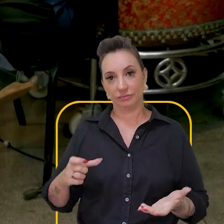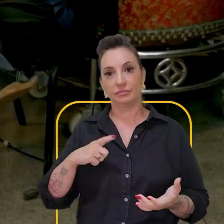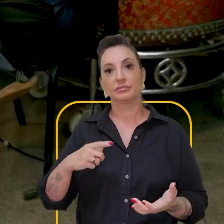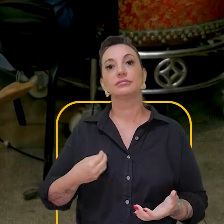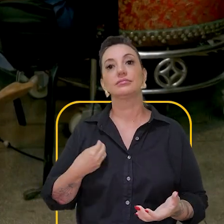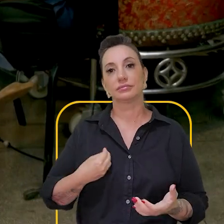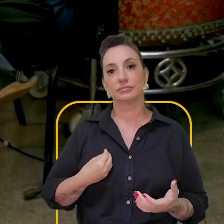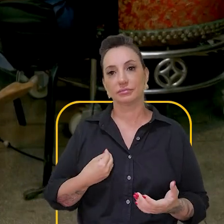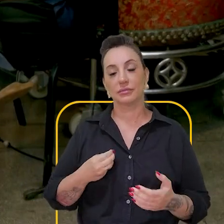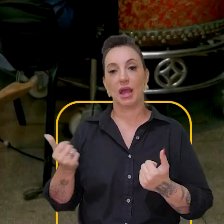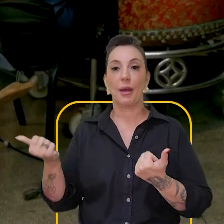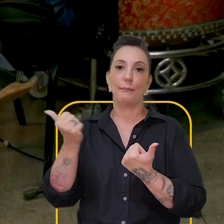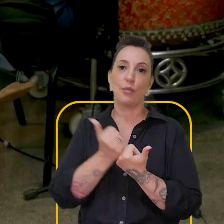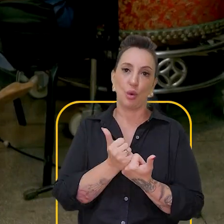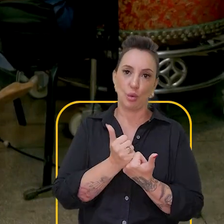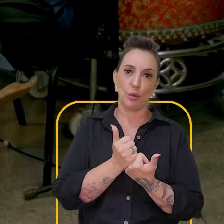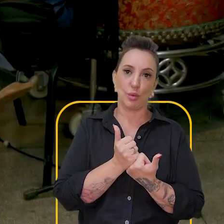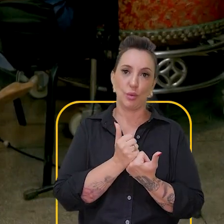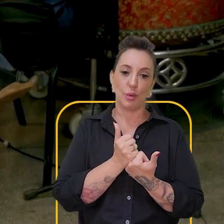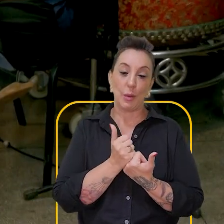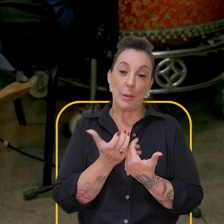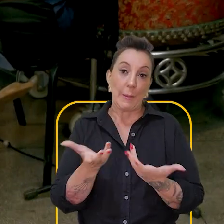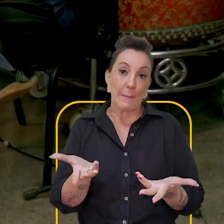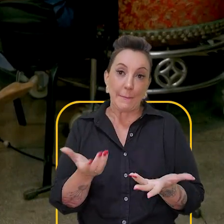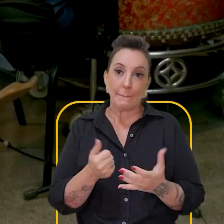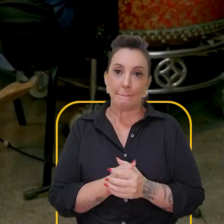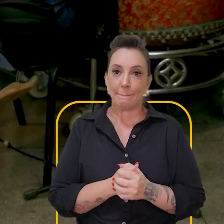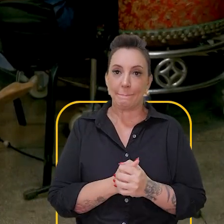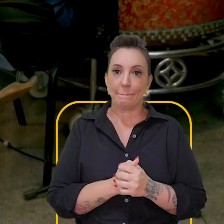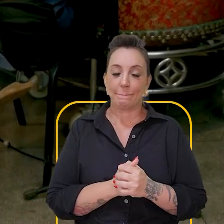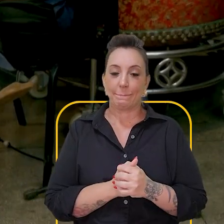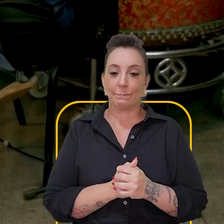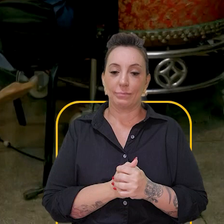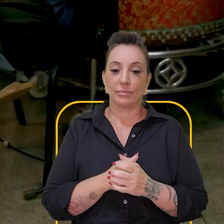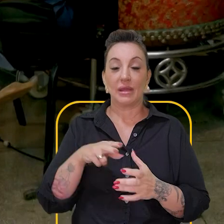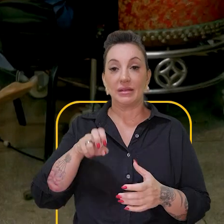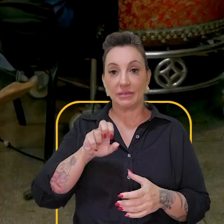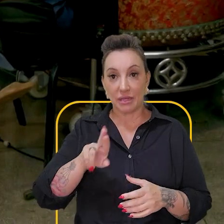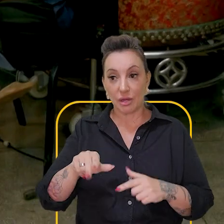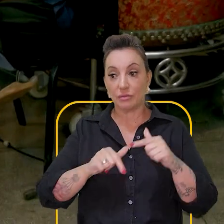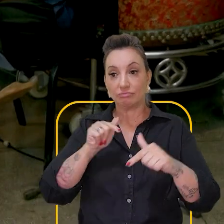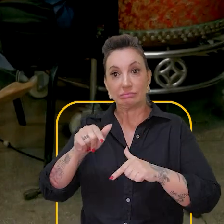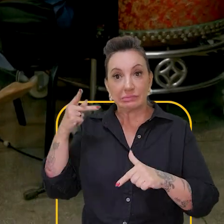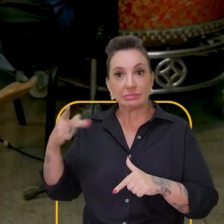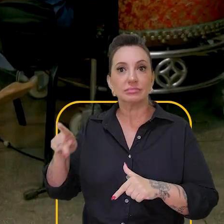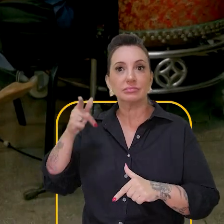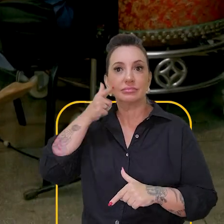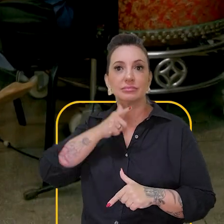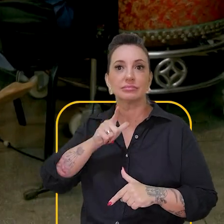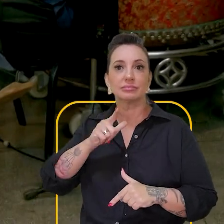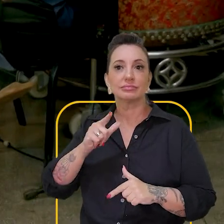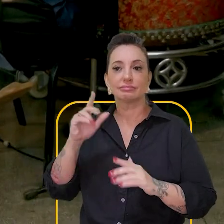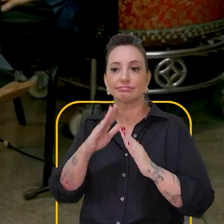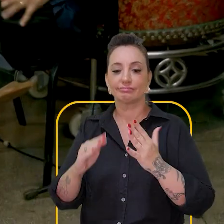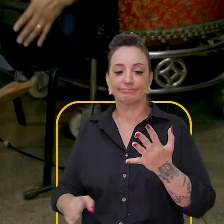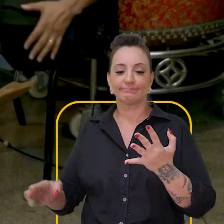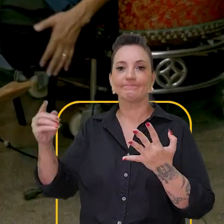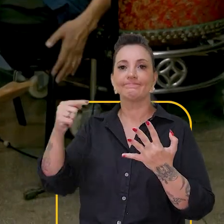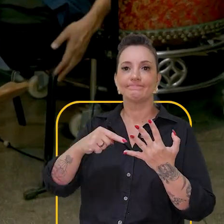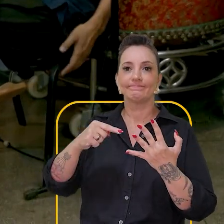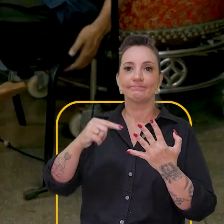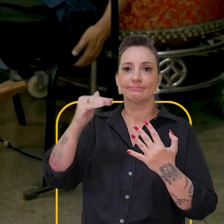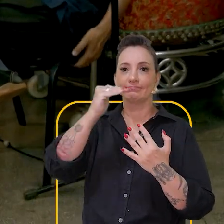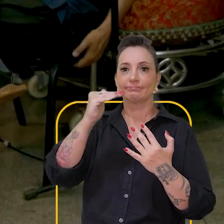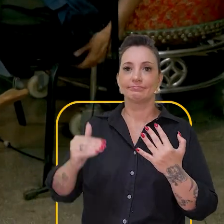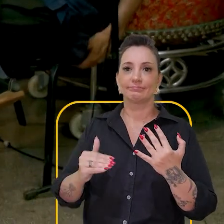dele conseguiu colocar o Brasil numa época entre os vamos dizer Quatro melhores países do mundo de luta é um trabalho Fantástico é agora